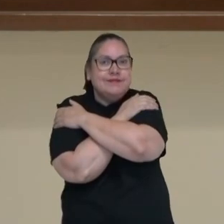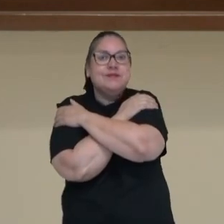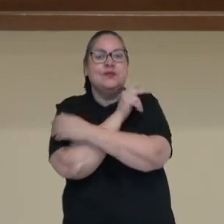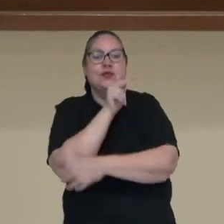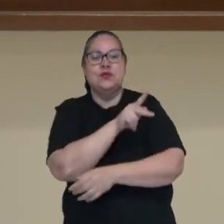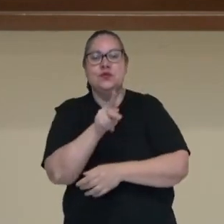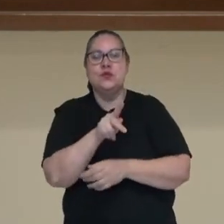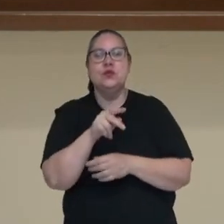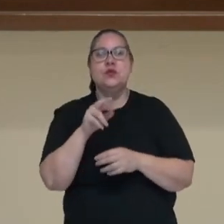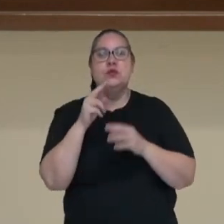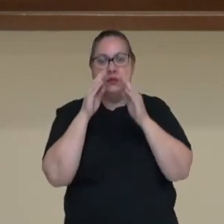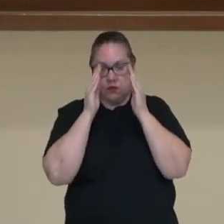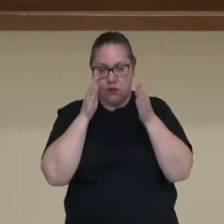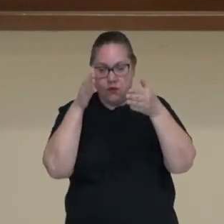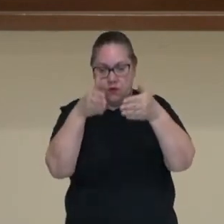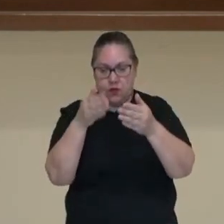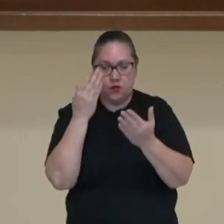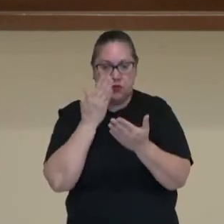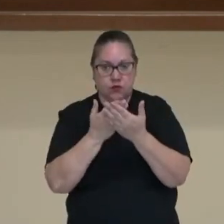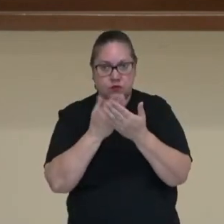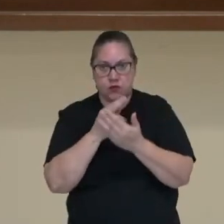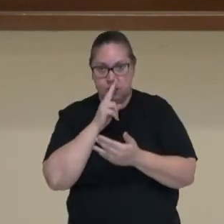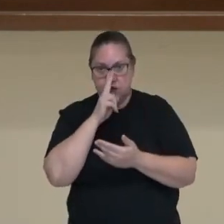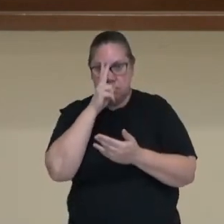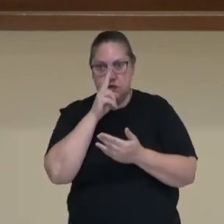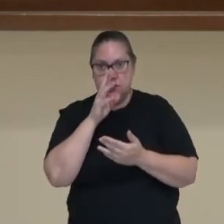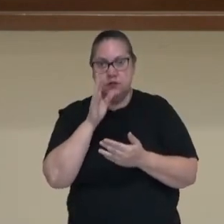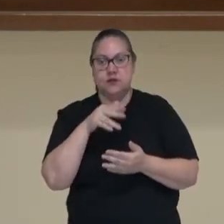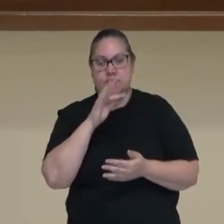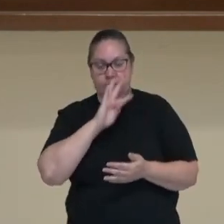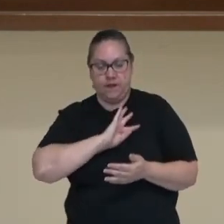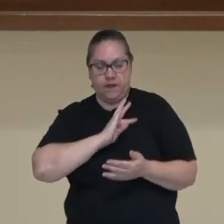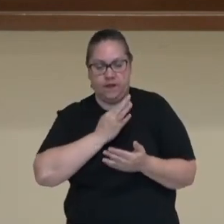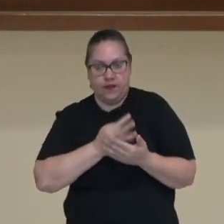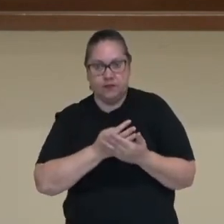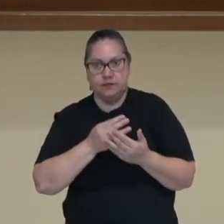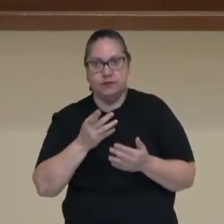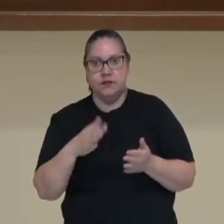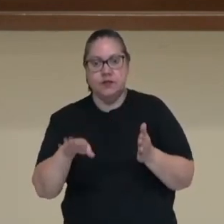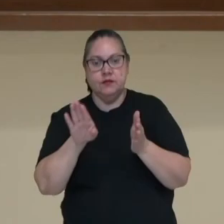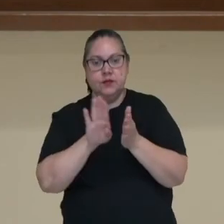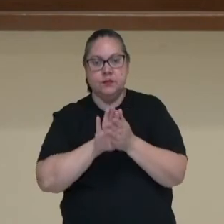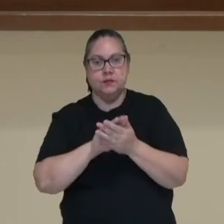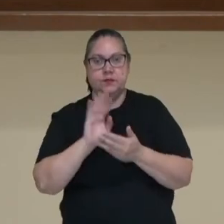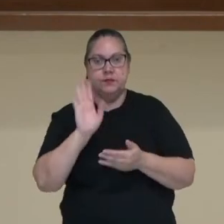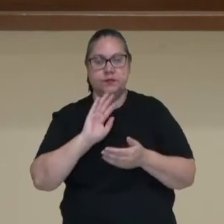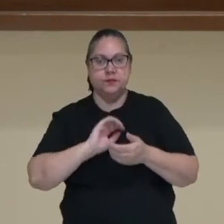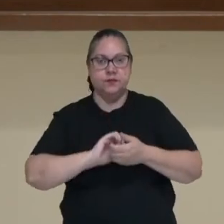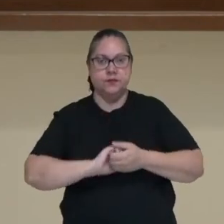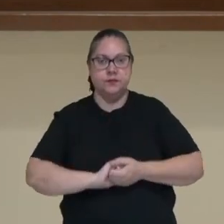Roberto. Foco nos estudos aí. Força, fé no coração. Até a próxima. Valeu!